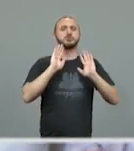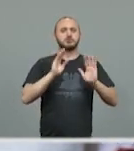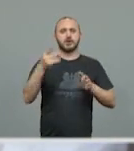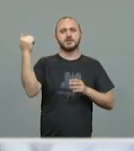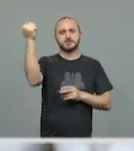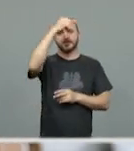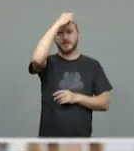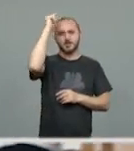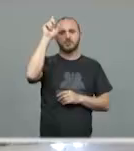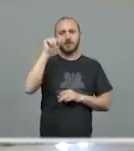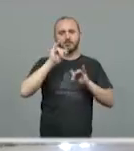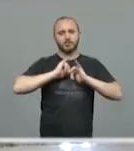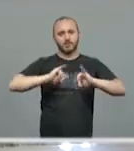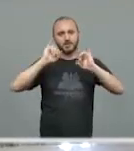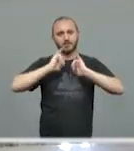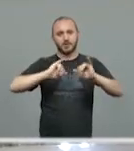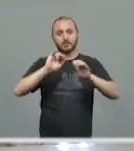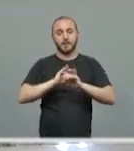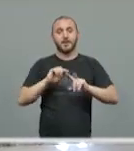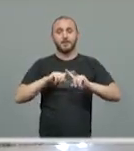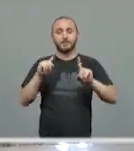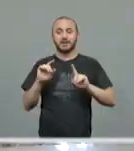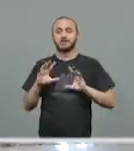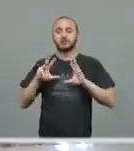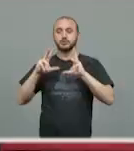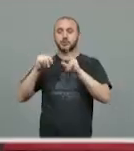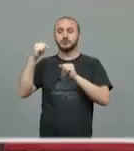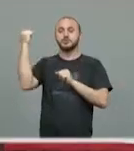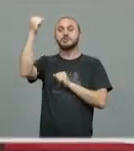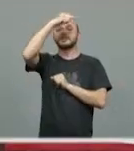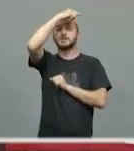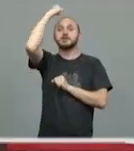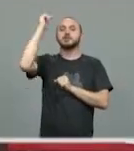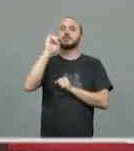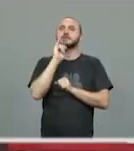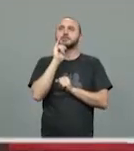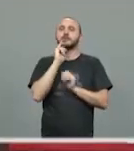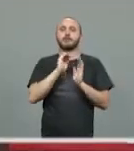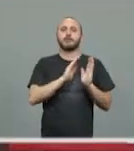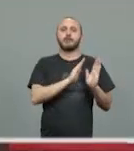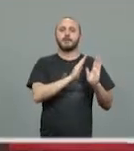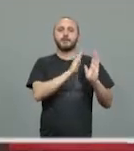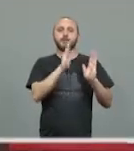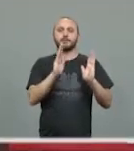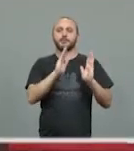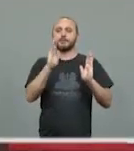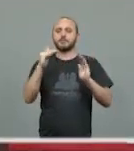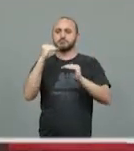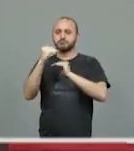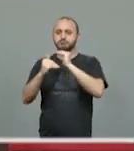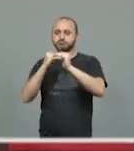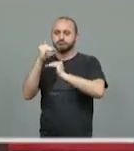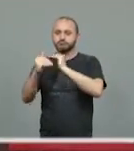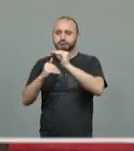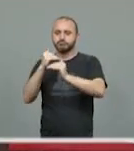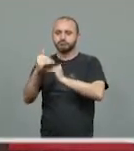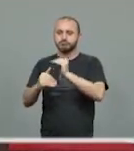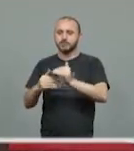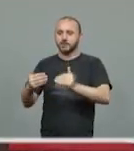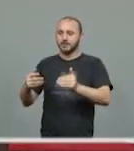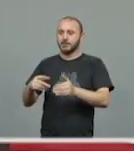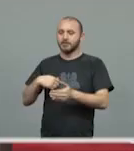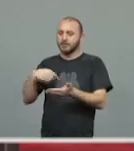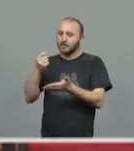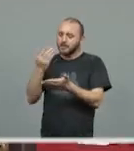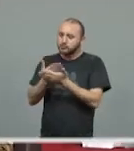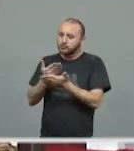Mas os santos que passam por todo um processo de declaração de estado de servos,